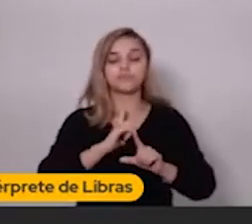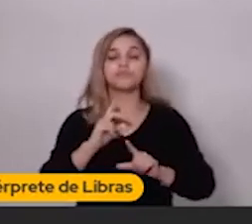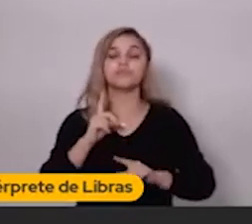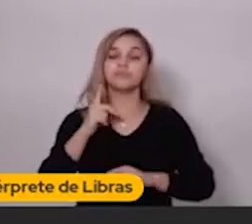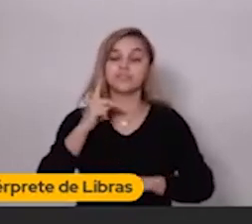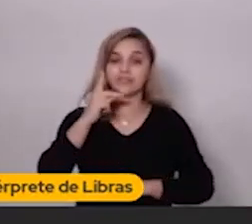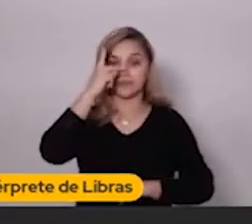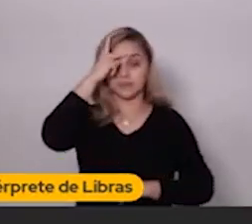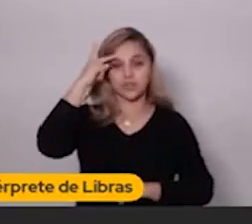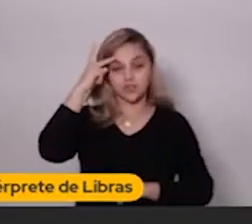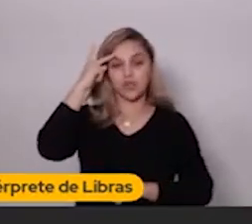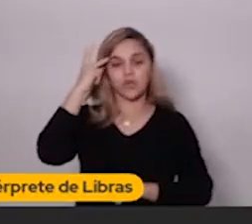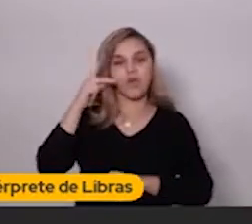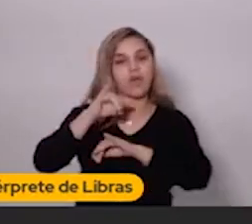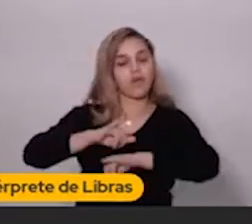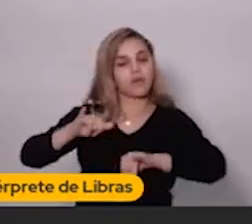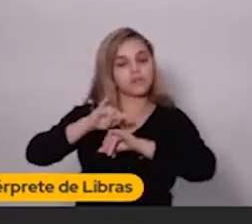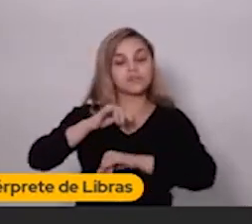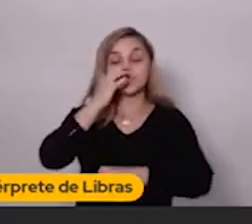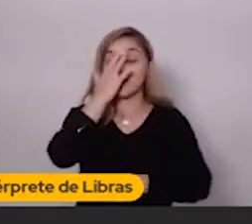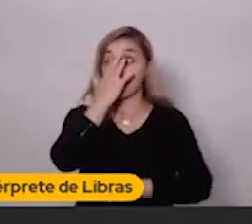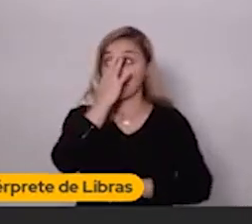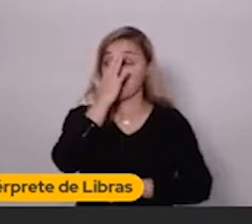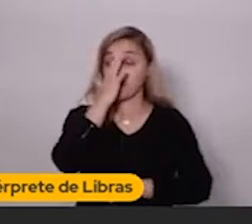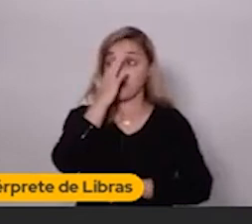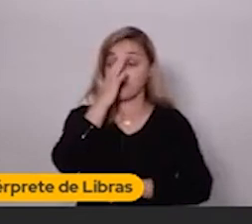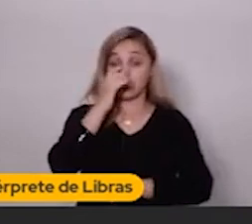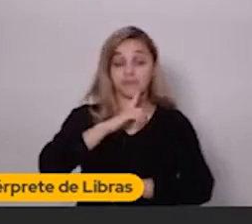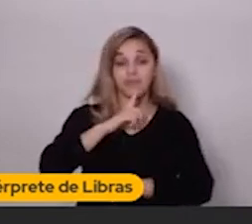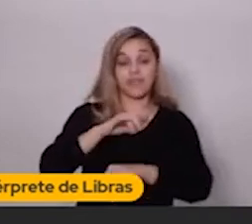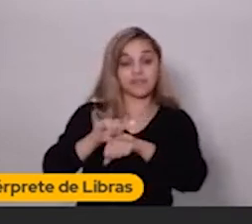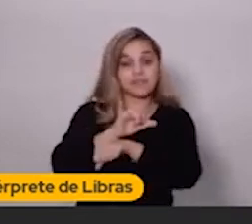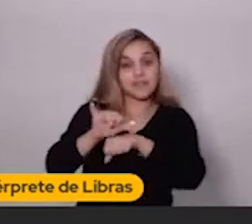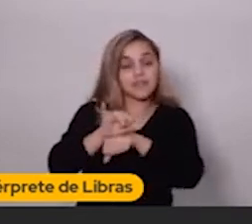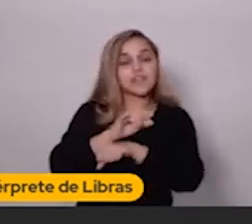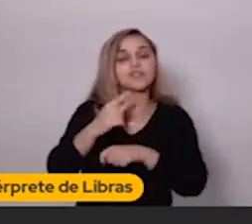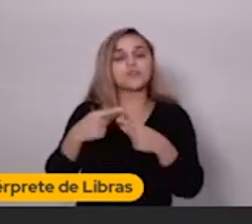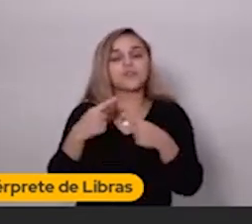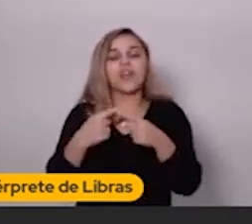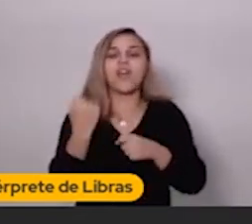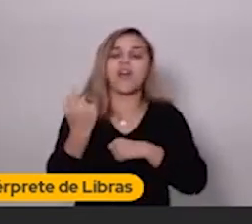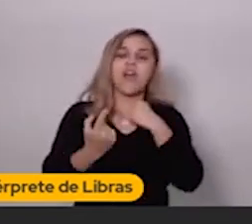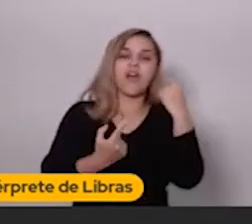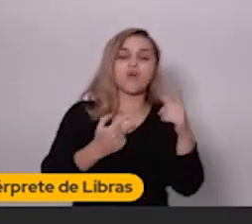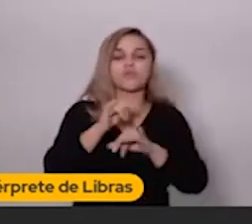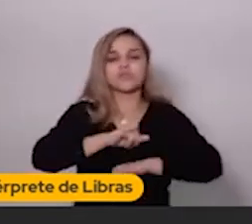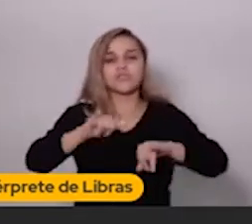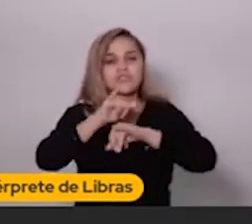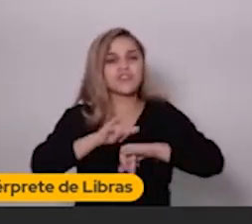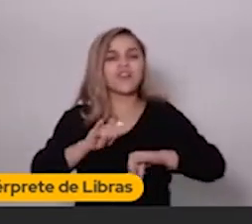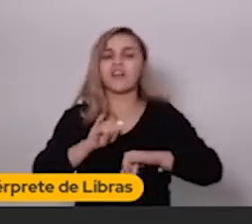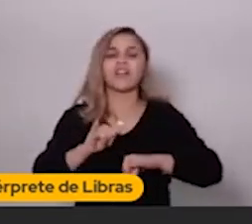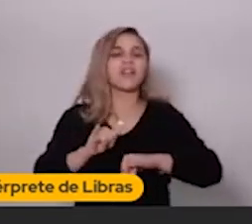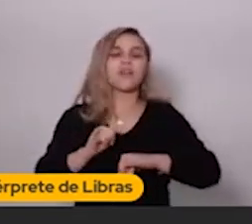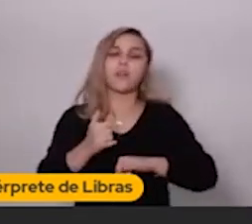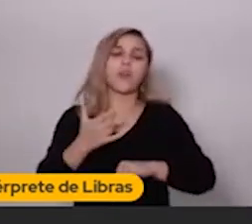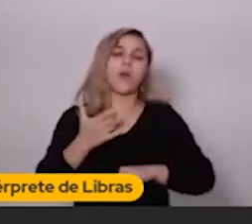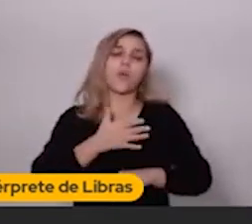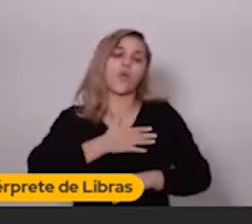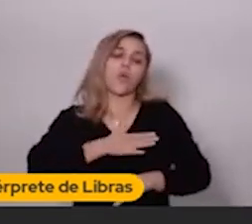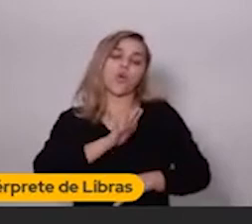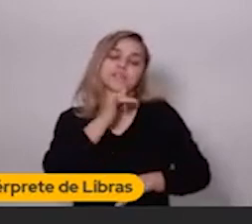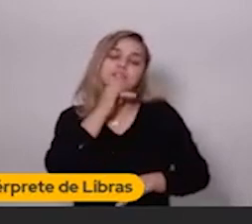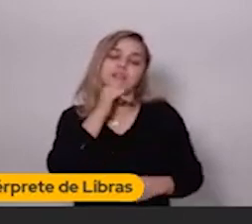desses anunciantes. E essas diretrizes, elas existem porque alguns anunciantes, eles não se sentem confortáveis em associar as marcas, né, as